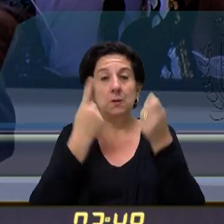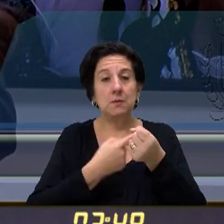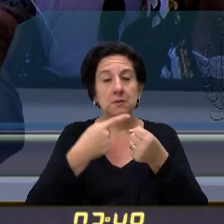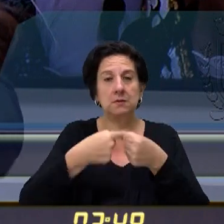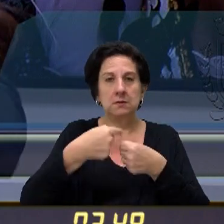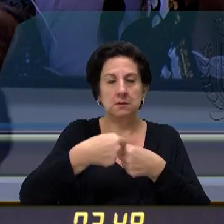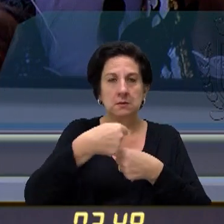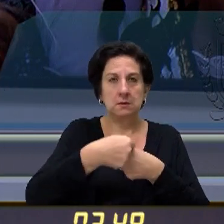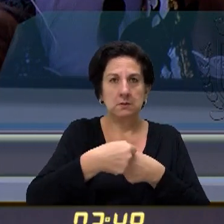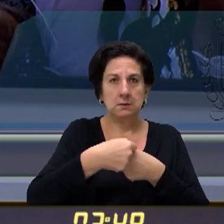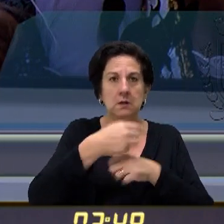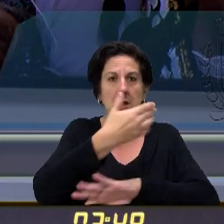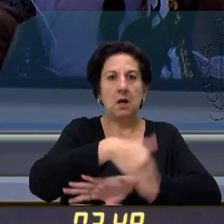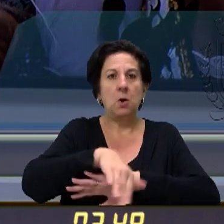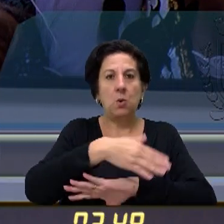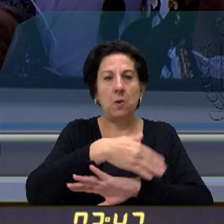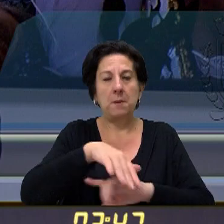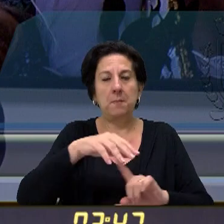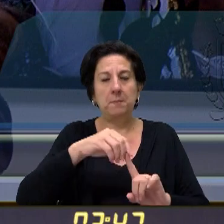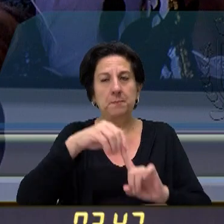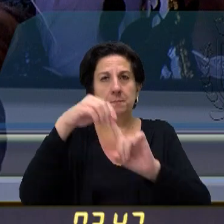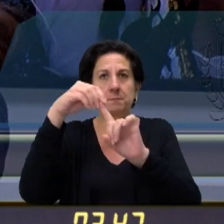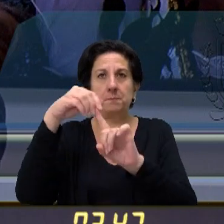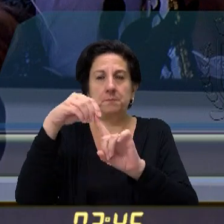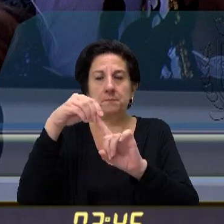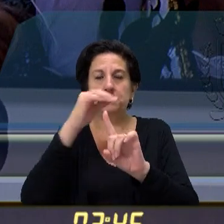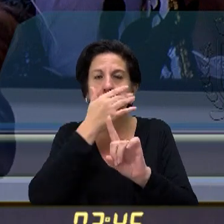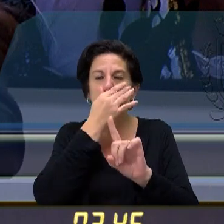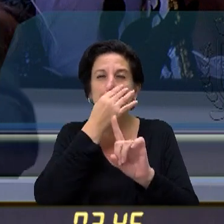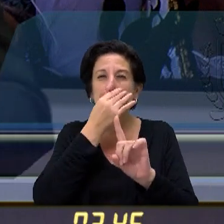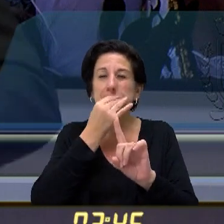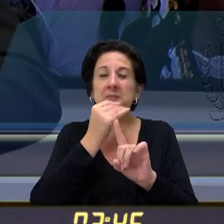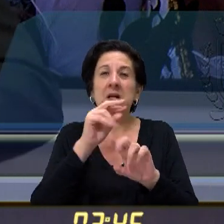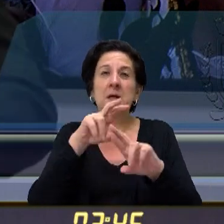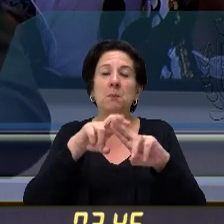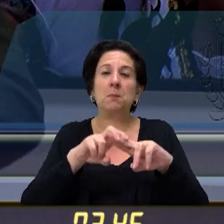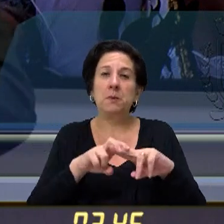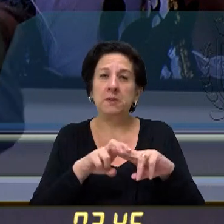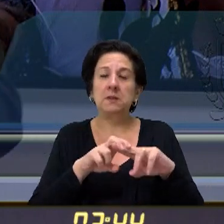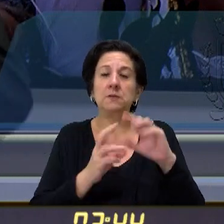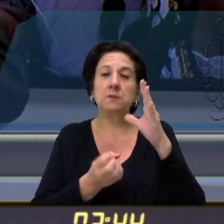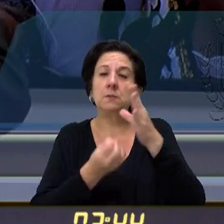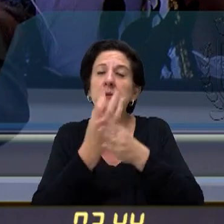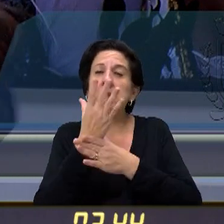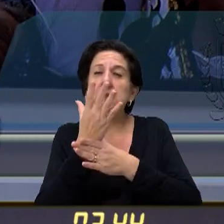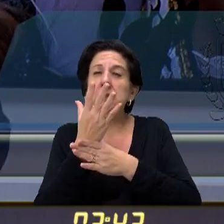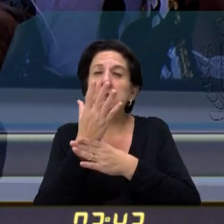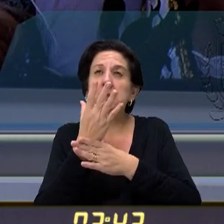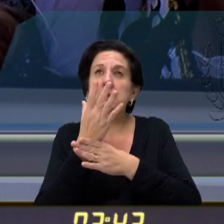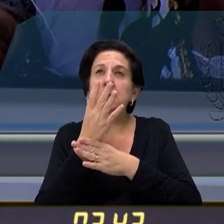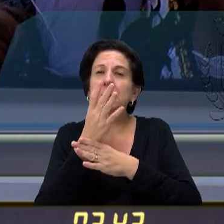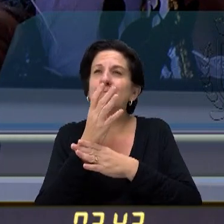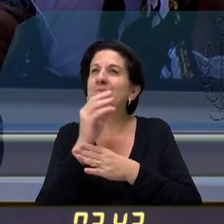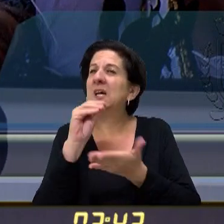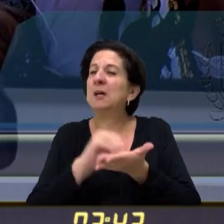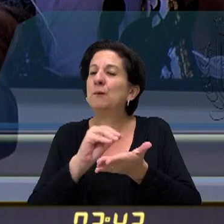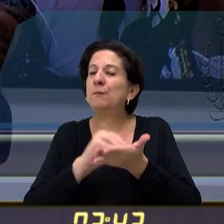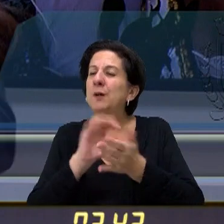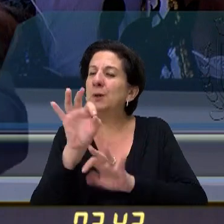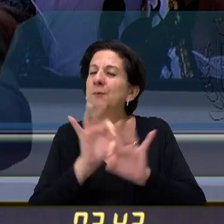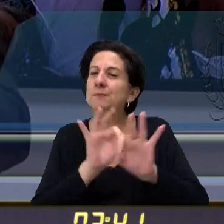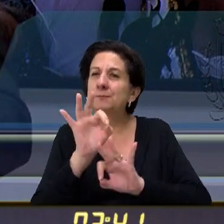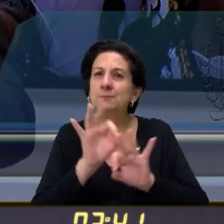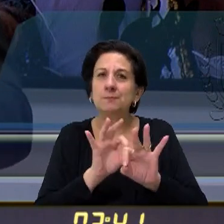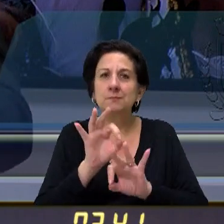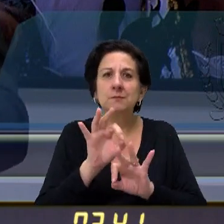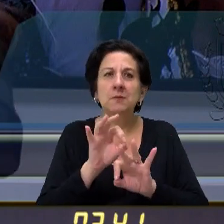acabou sendo a rua principal e, portanto, gera uma desorganização em